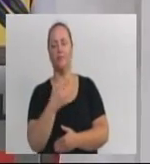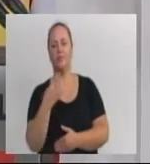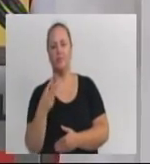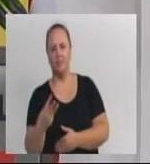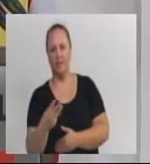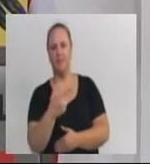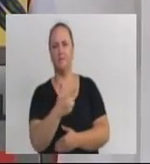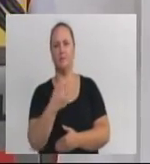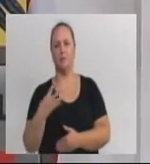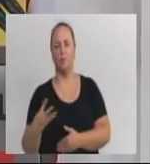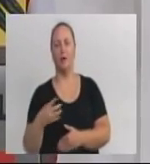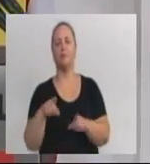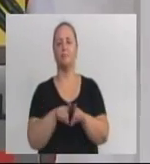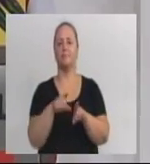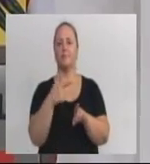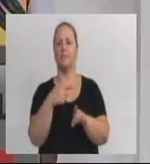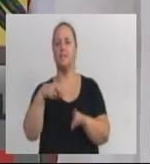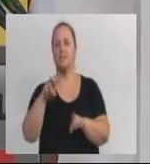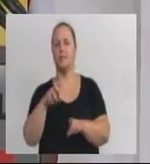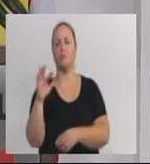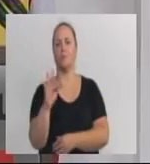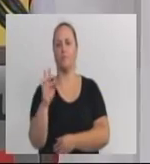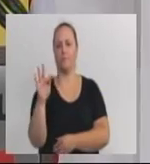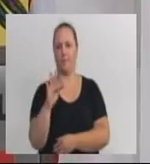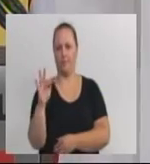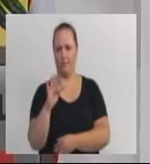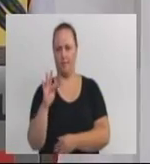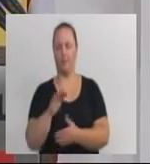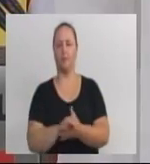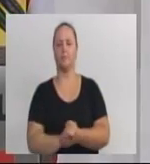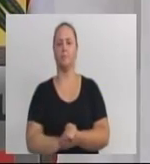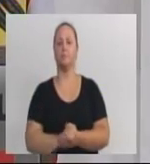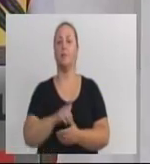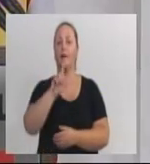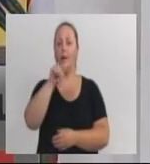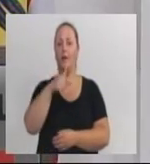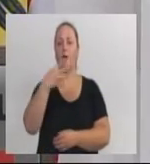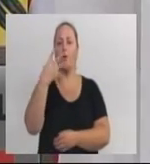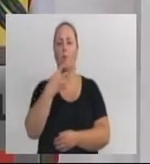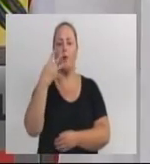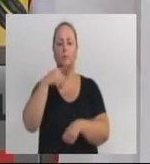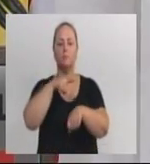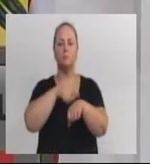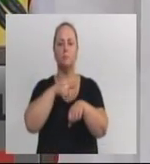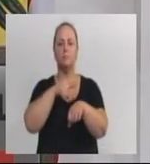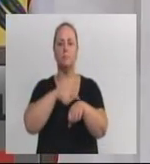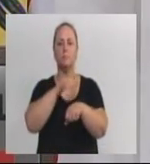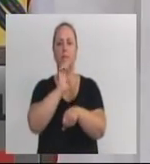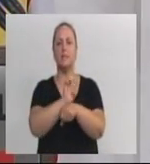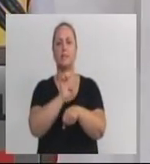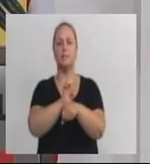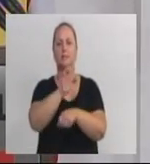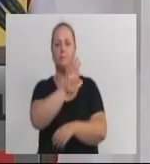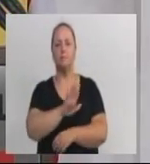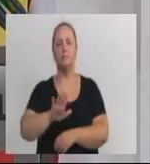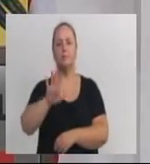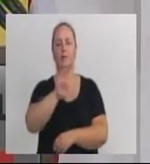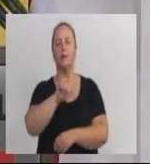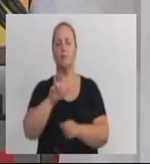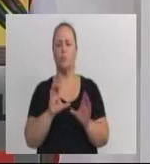de fevereiro, na quarta etapa estadual da Conferência